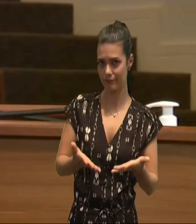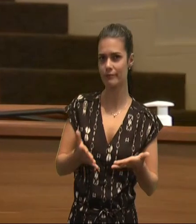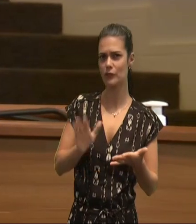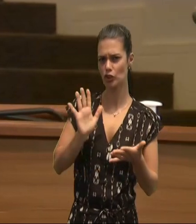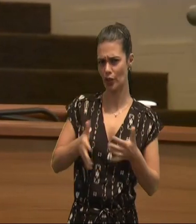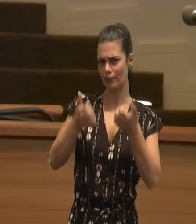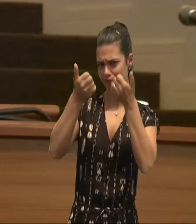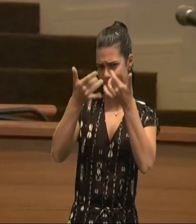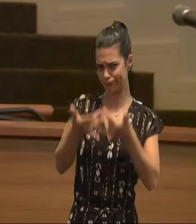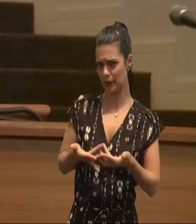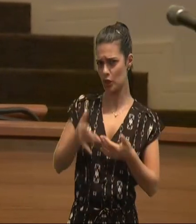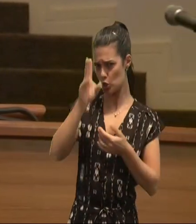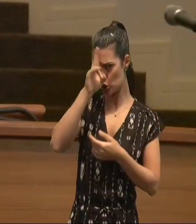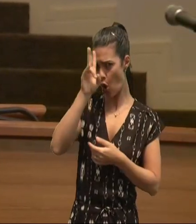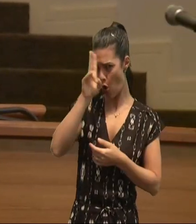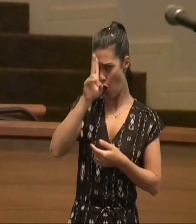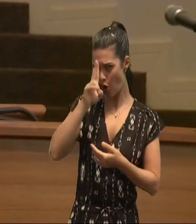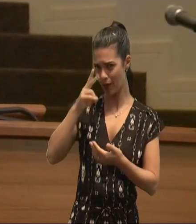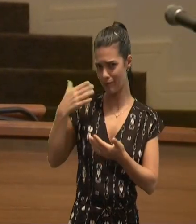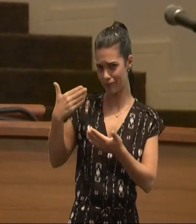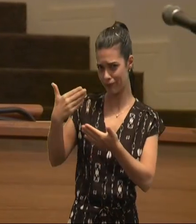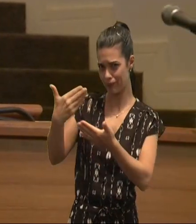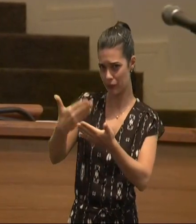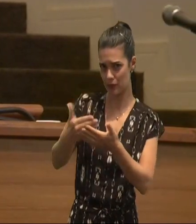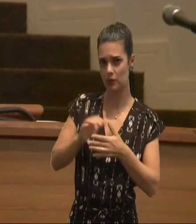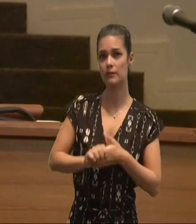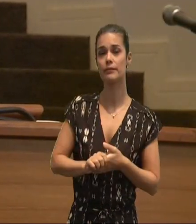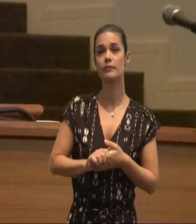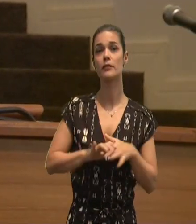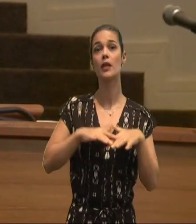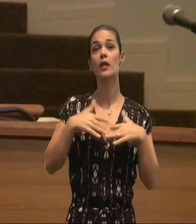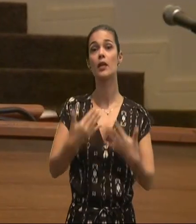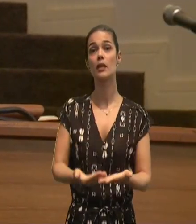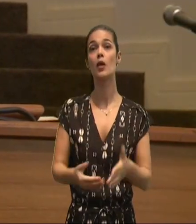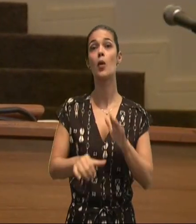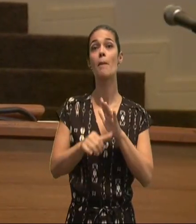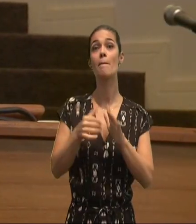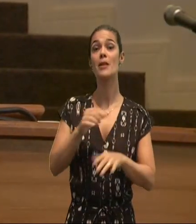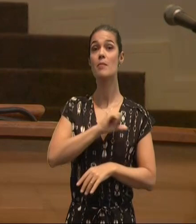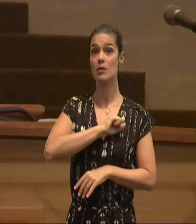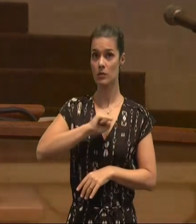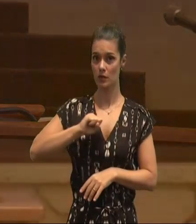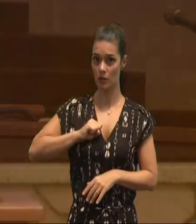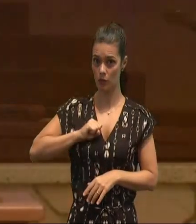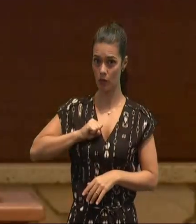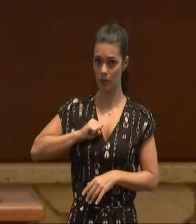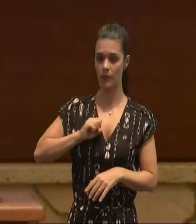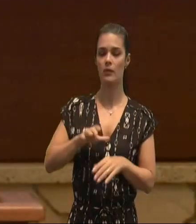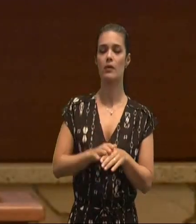Aqui, Samuel exorta o povo ao arrependimento.